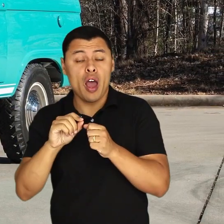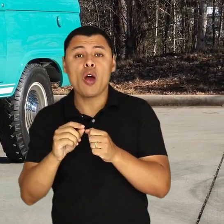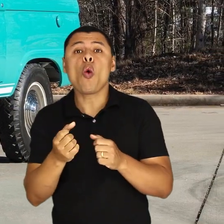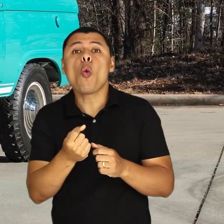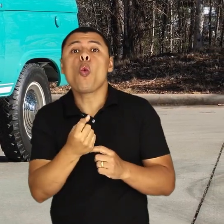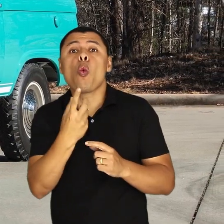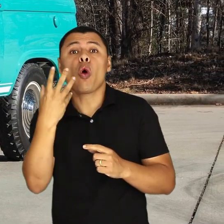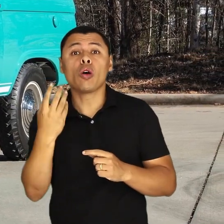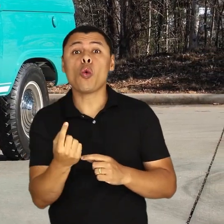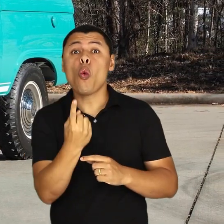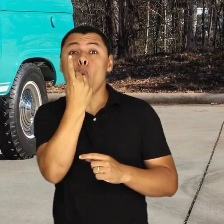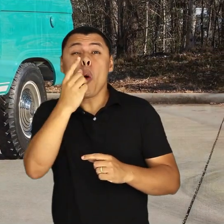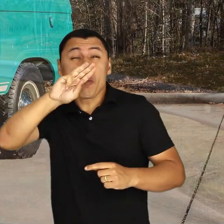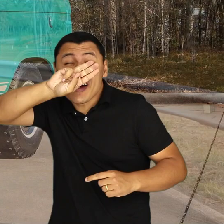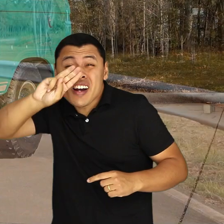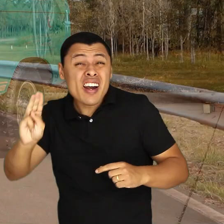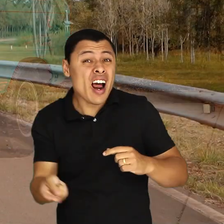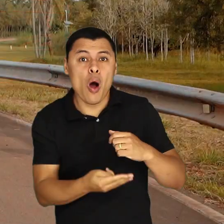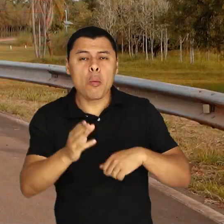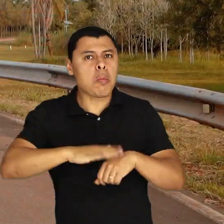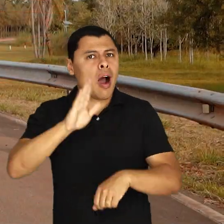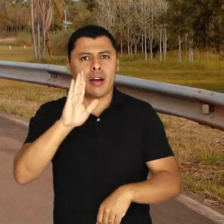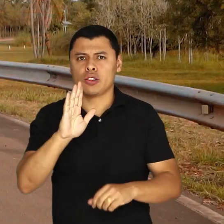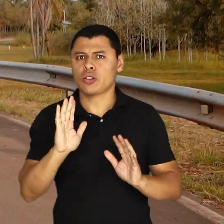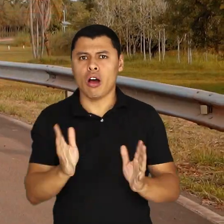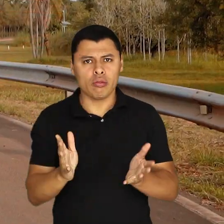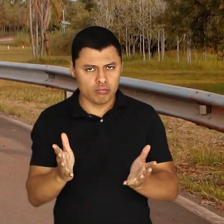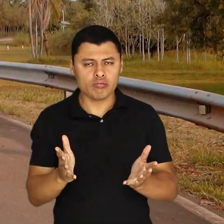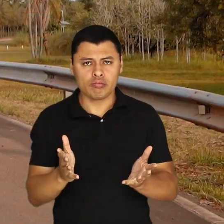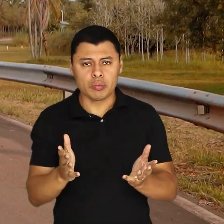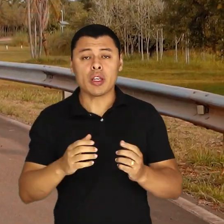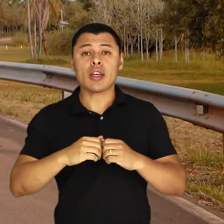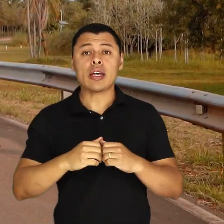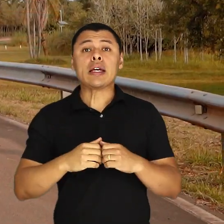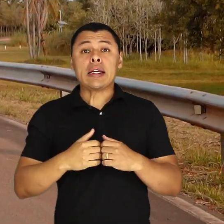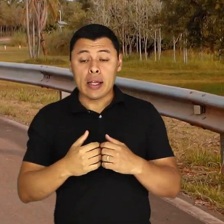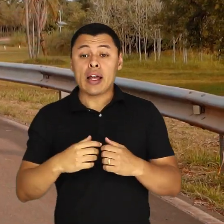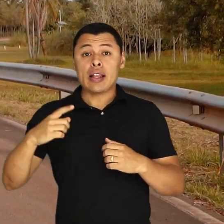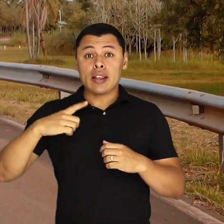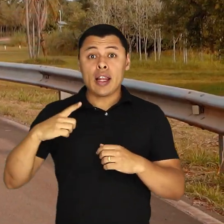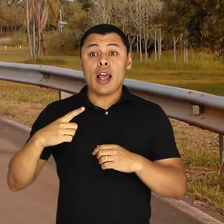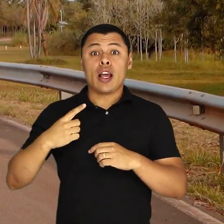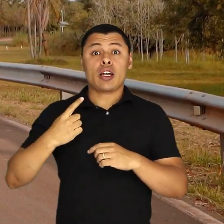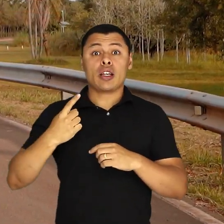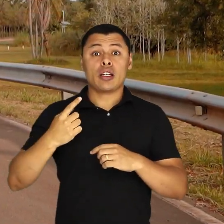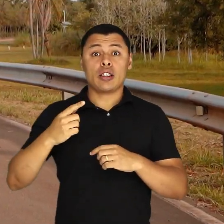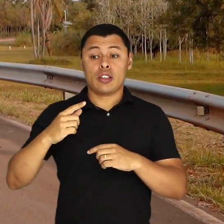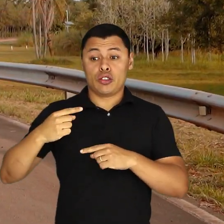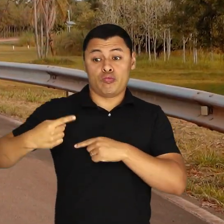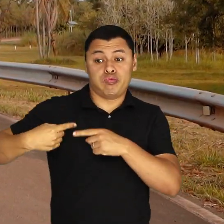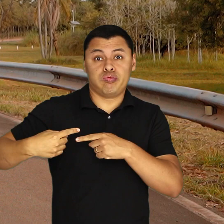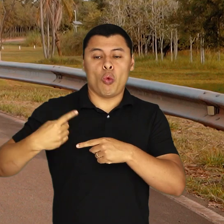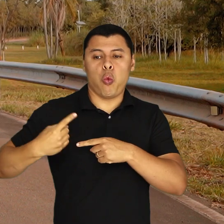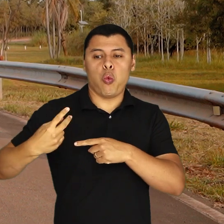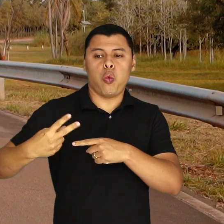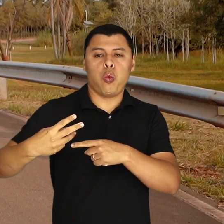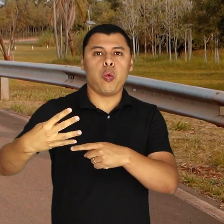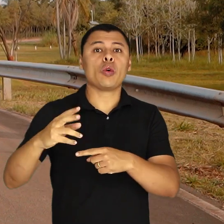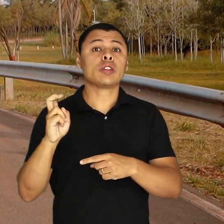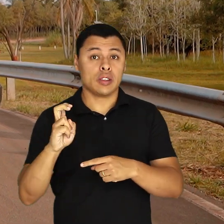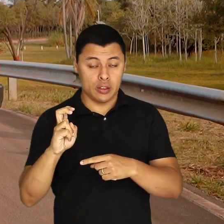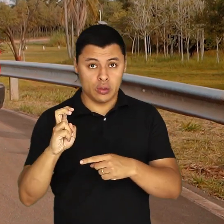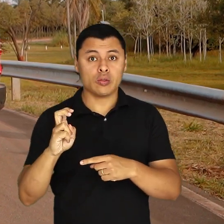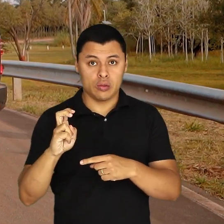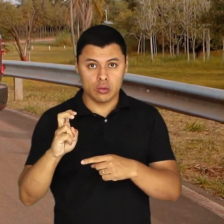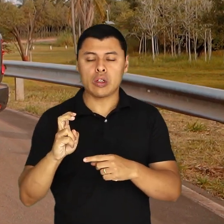Lee Iacocca, mais de 1 Jeep milhão de azul e unidades branco produzidas. E todos eles, dessas 5 primeiras gerações, sempre com uma opção de motor